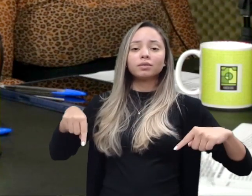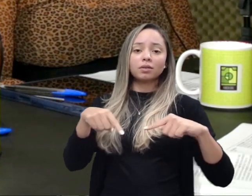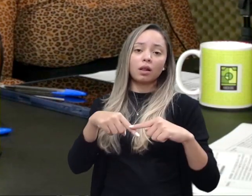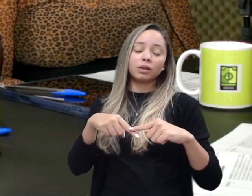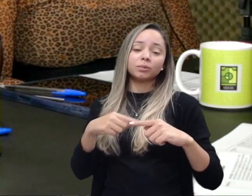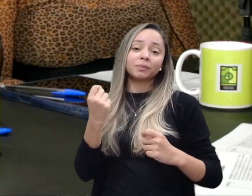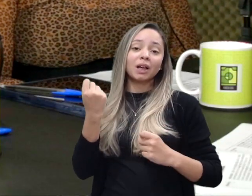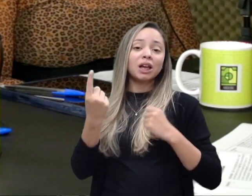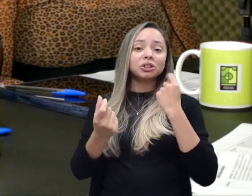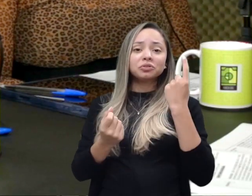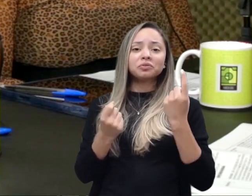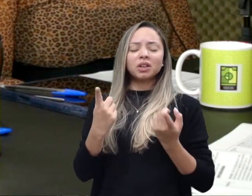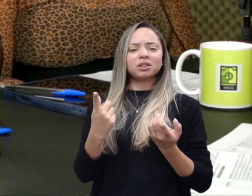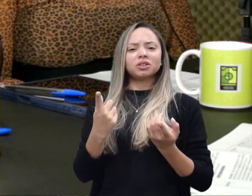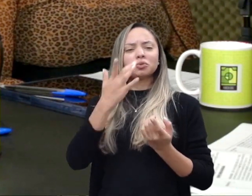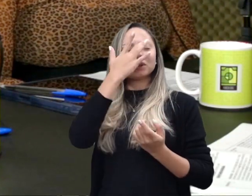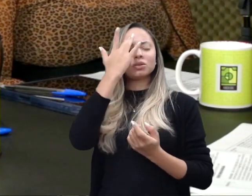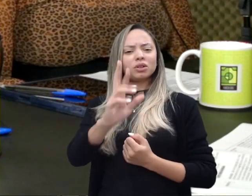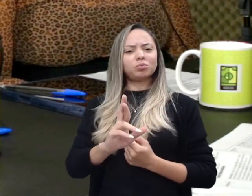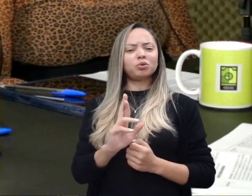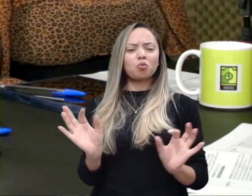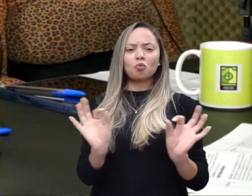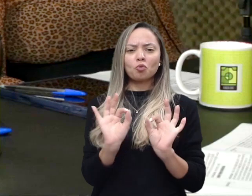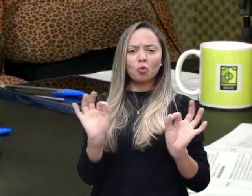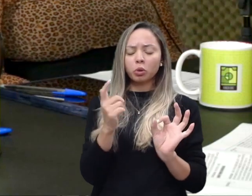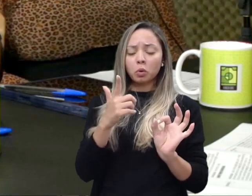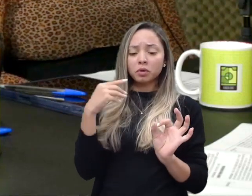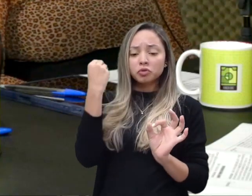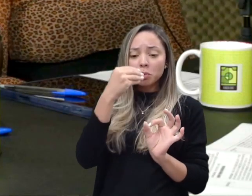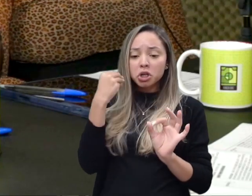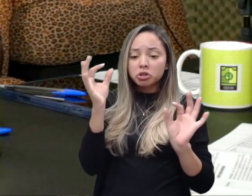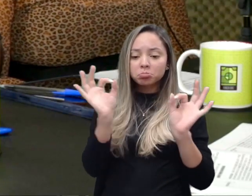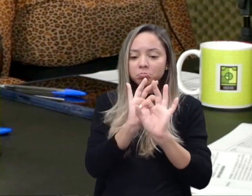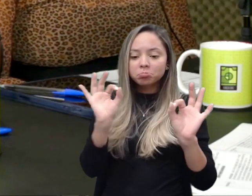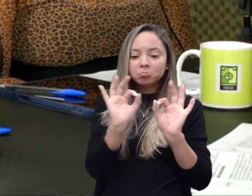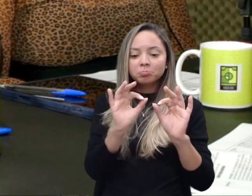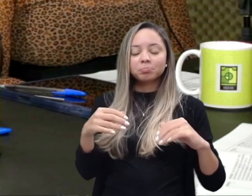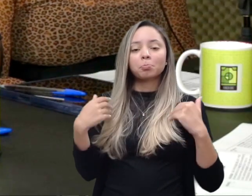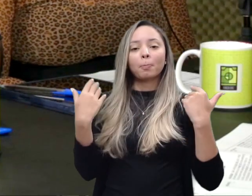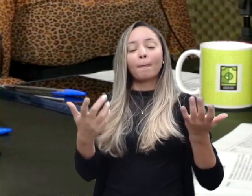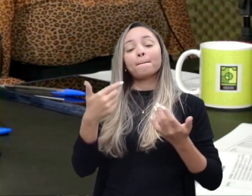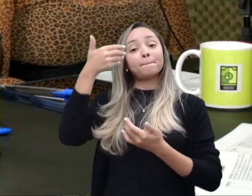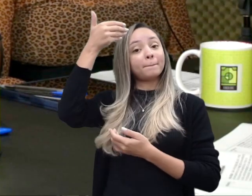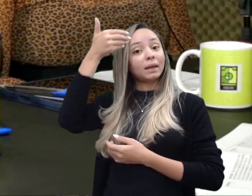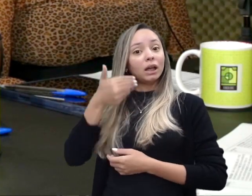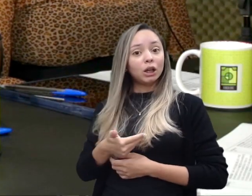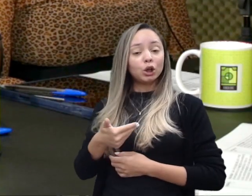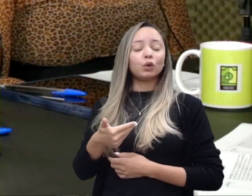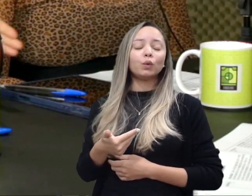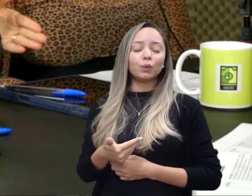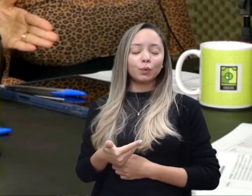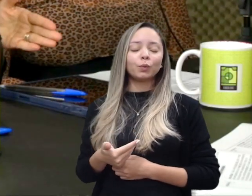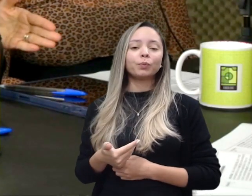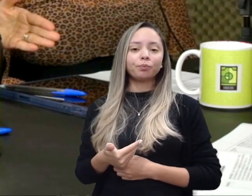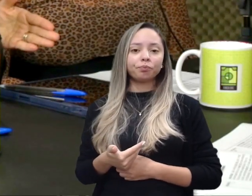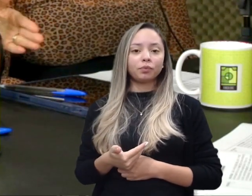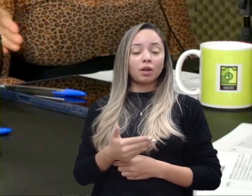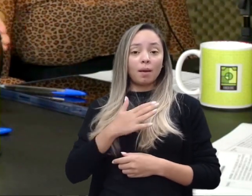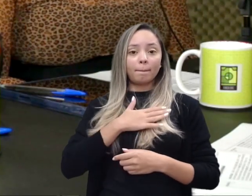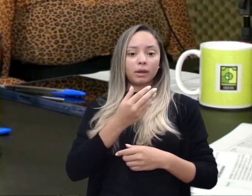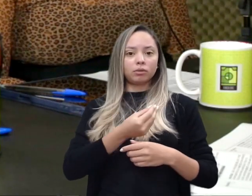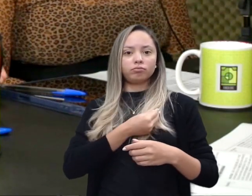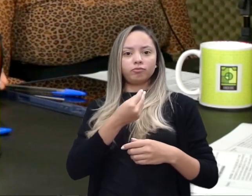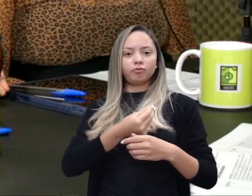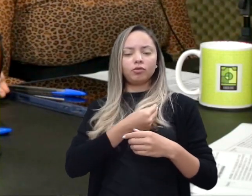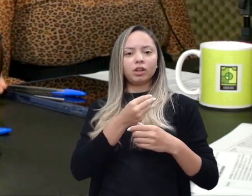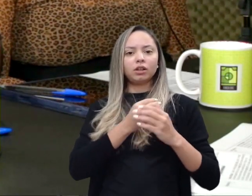encontra respostas como nenhum. Eu não tive experiência. Eu, particularmente, Nara, na minha vida escolar inteira, né,